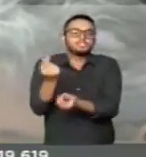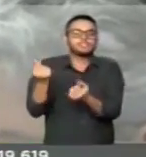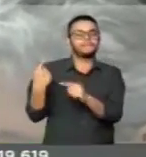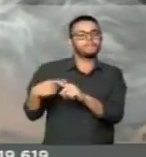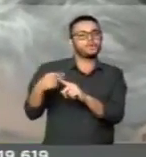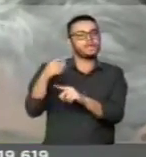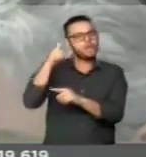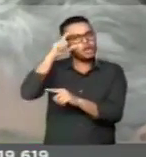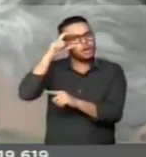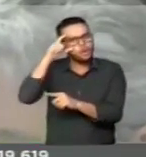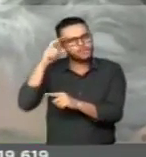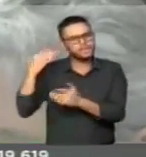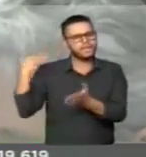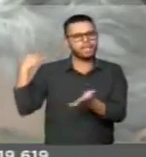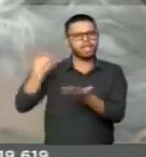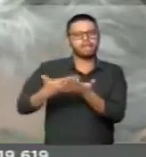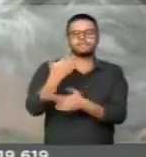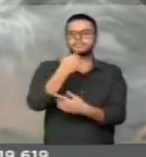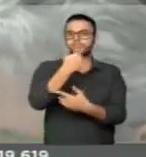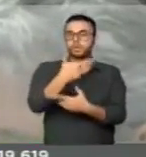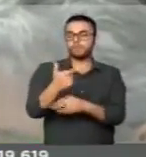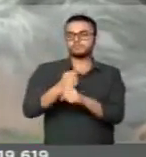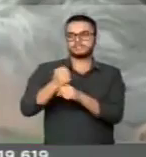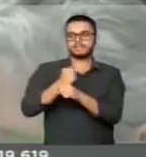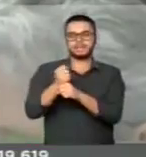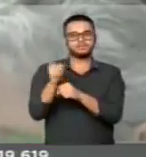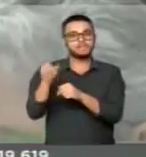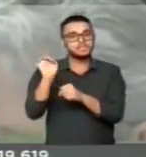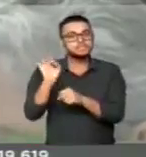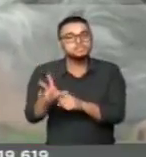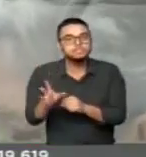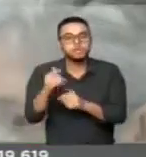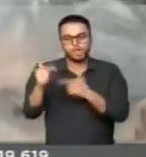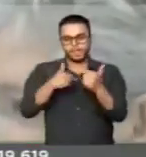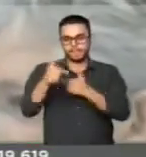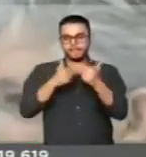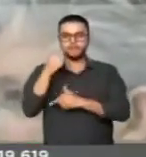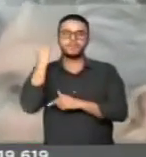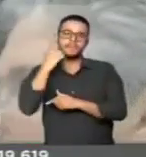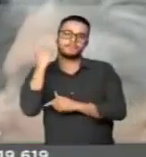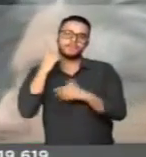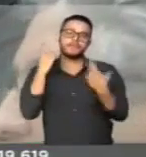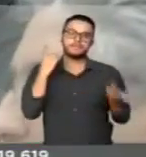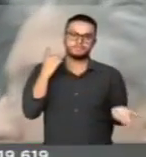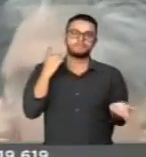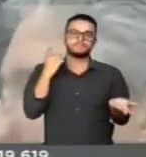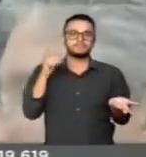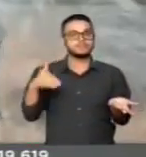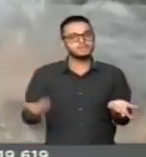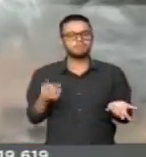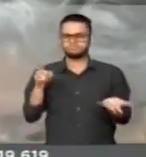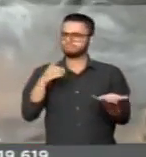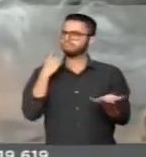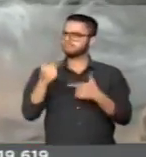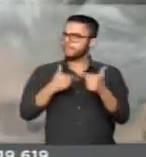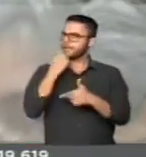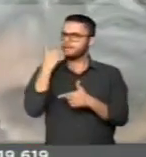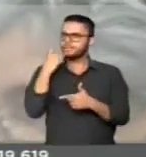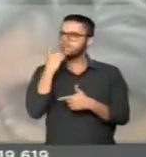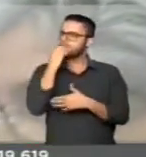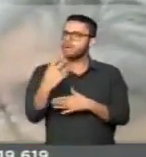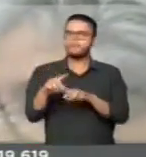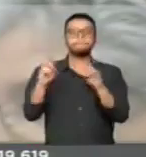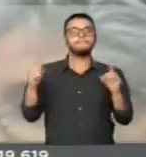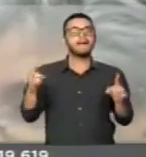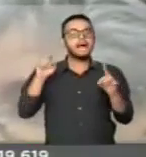12 anos, exerceu, pelo que ele é público e notório, apenas atividade parlamentar. Essa atividade, por mais nobre, não possibilita esse parlamentar